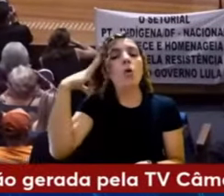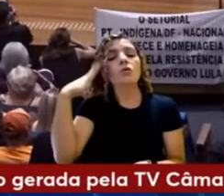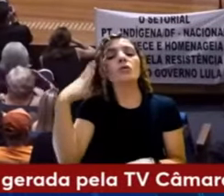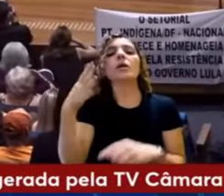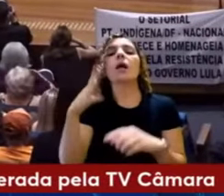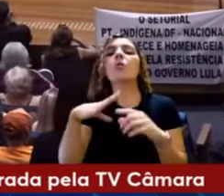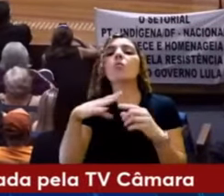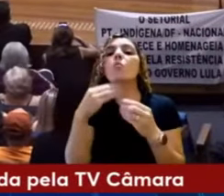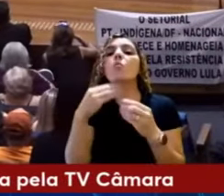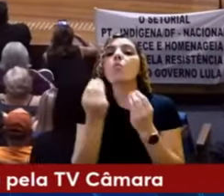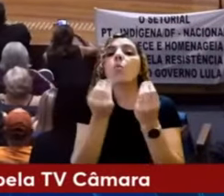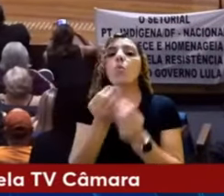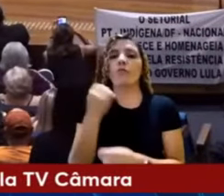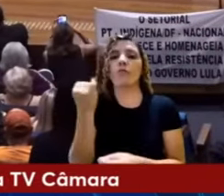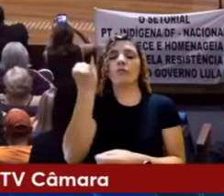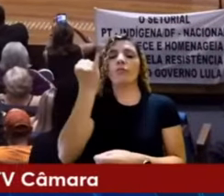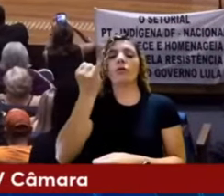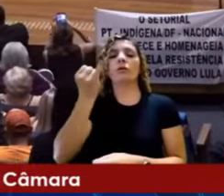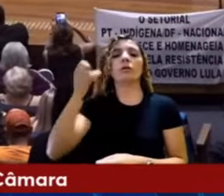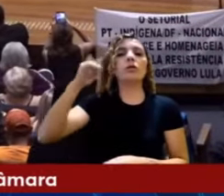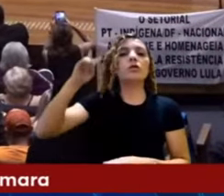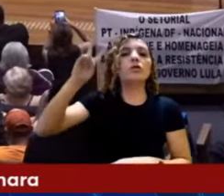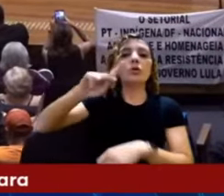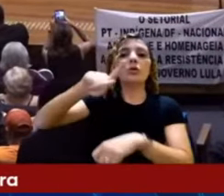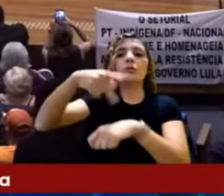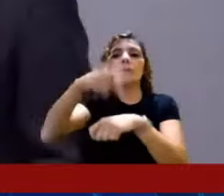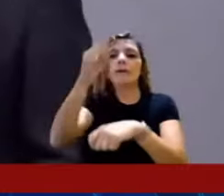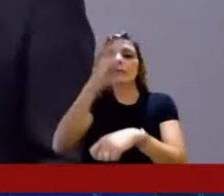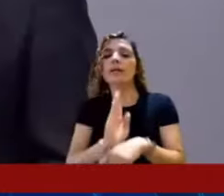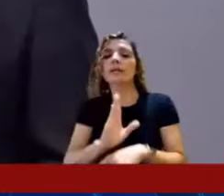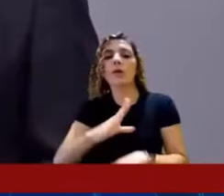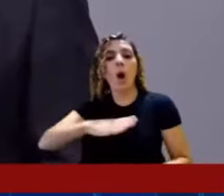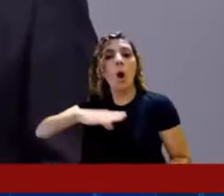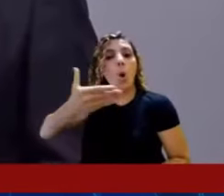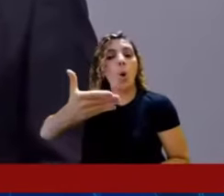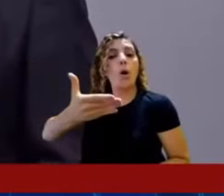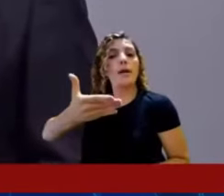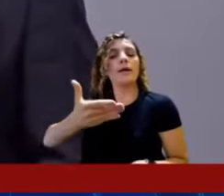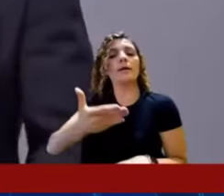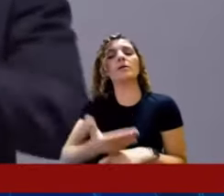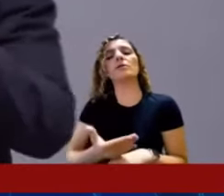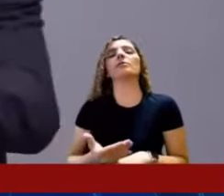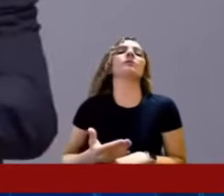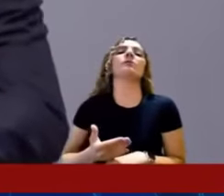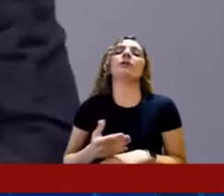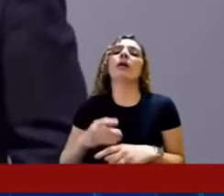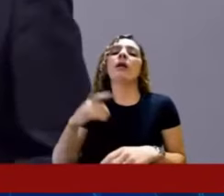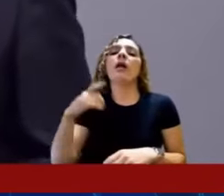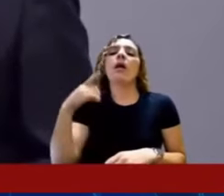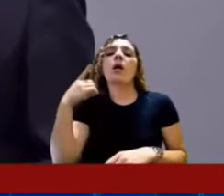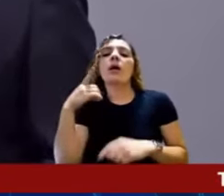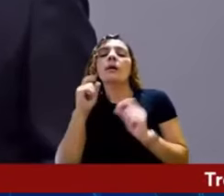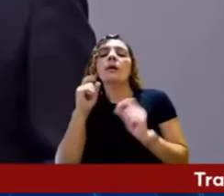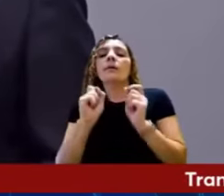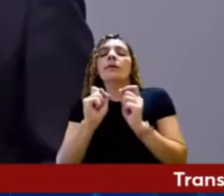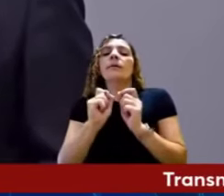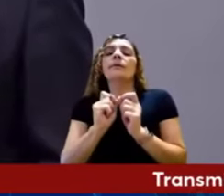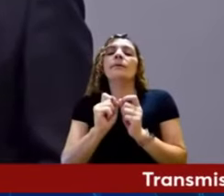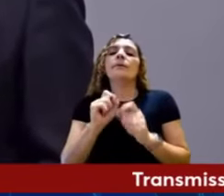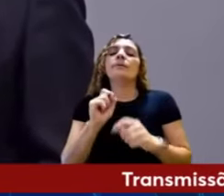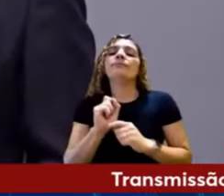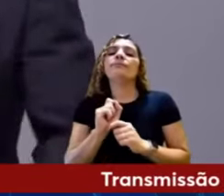país a coragem dele, a defesa do presidente Lula, o enfrentamento ao